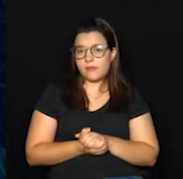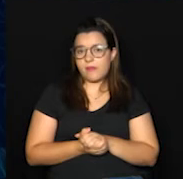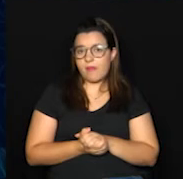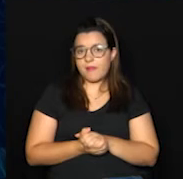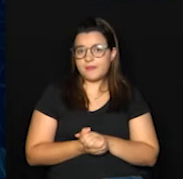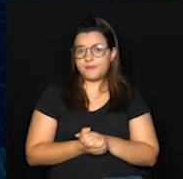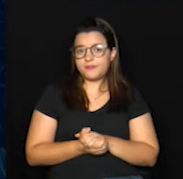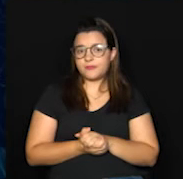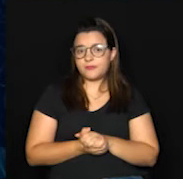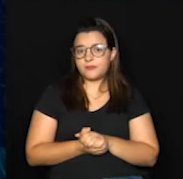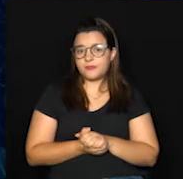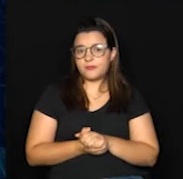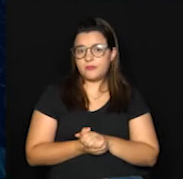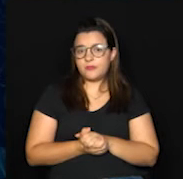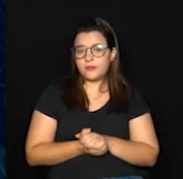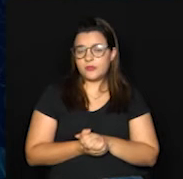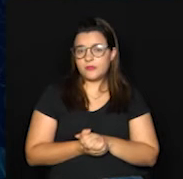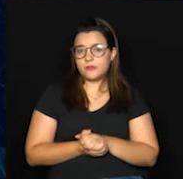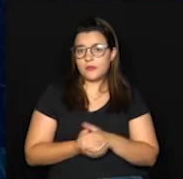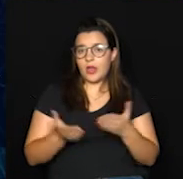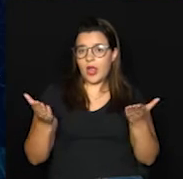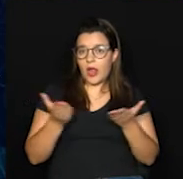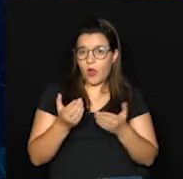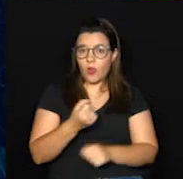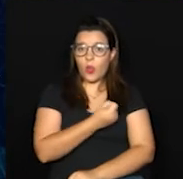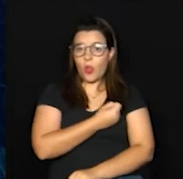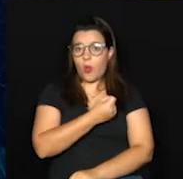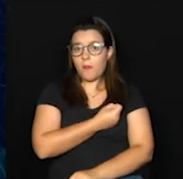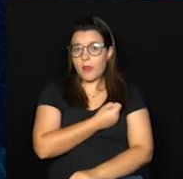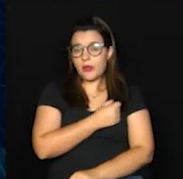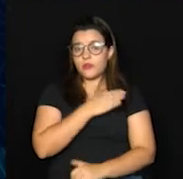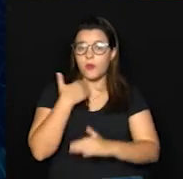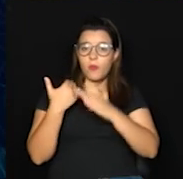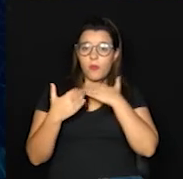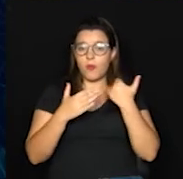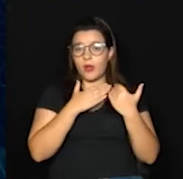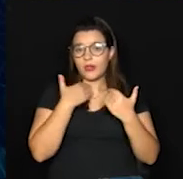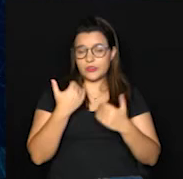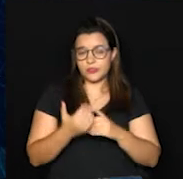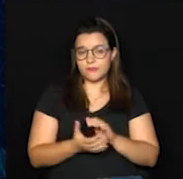casos da doença. Agora nós vamos falar dos óbitos.